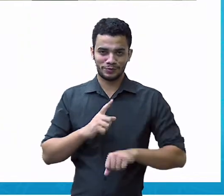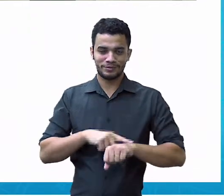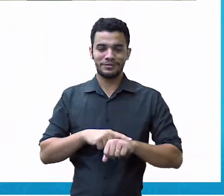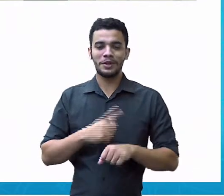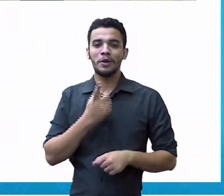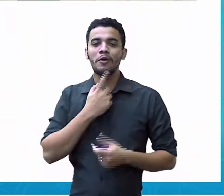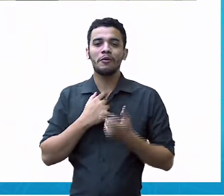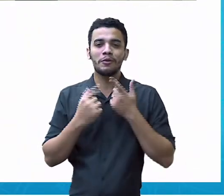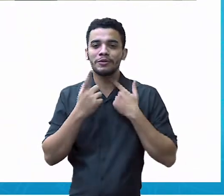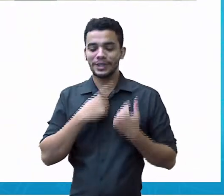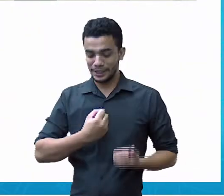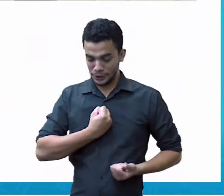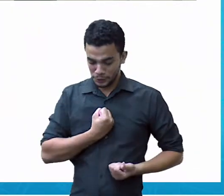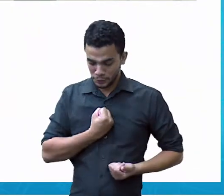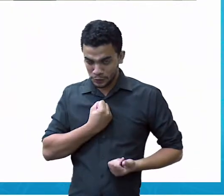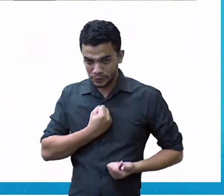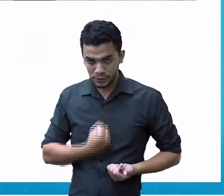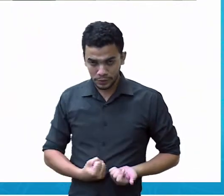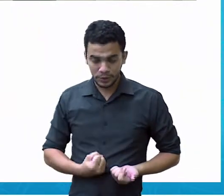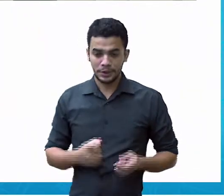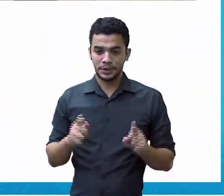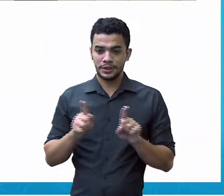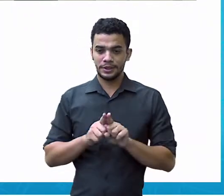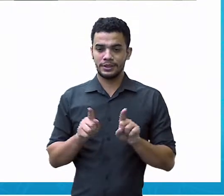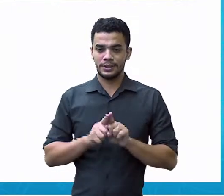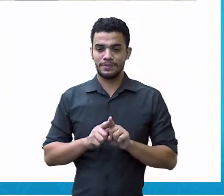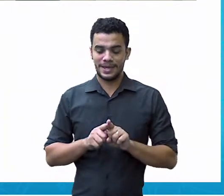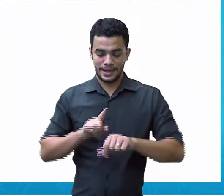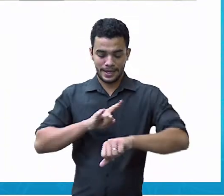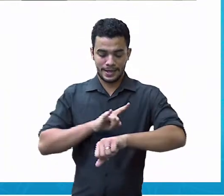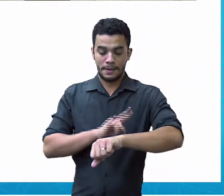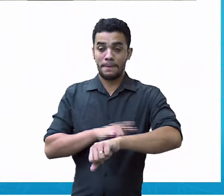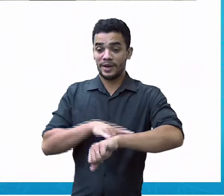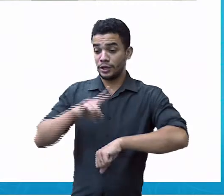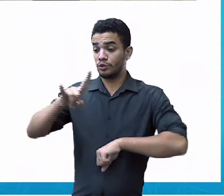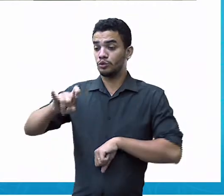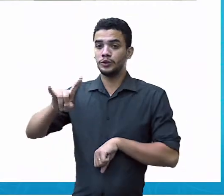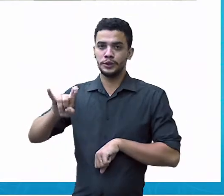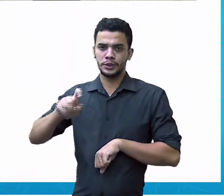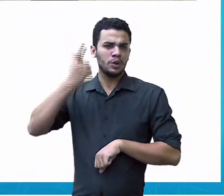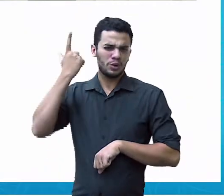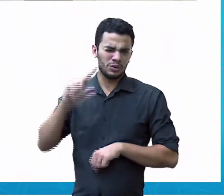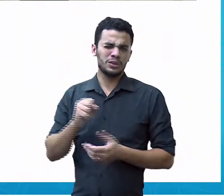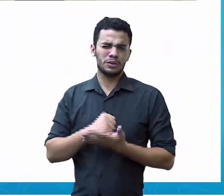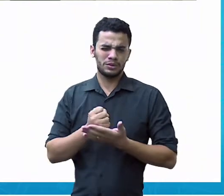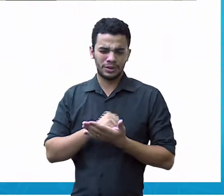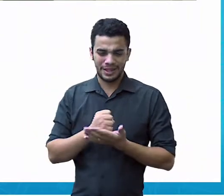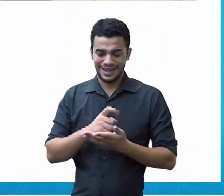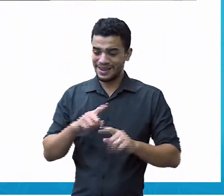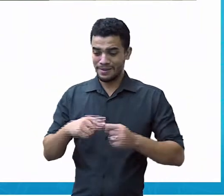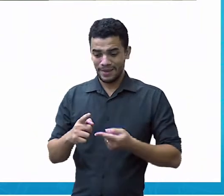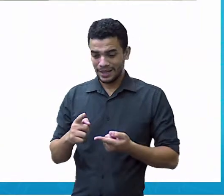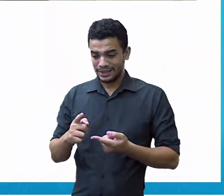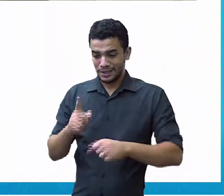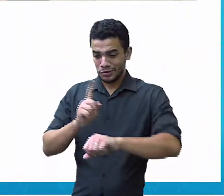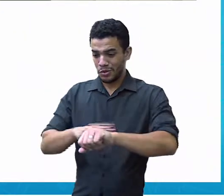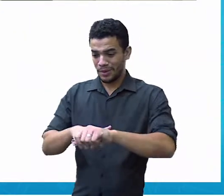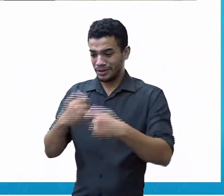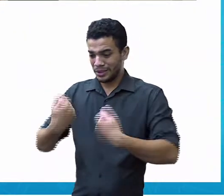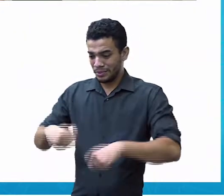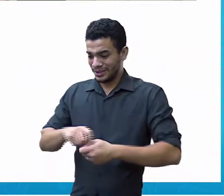essas ações ocorrem pela contratação dos músculos e são mandadas